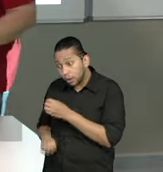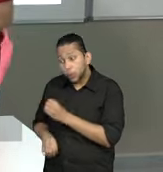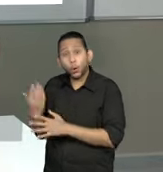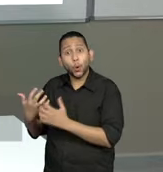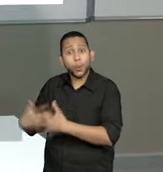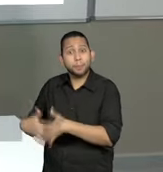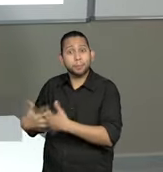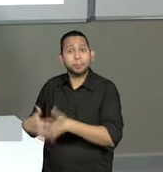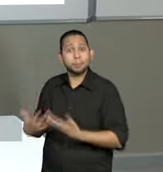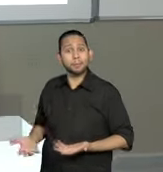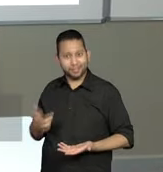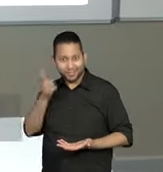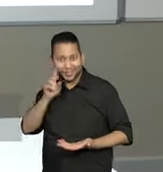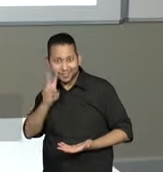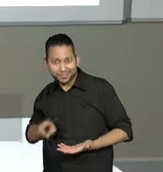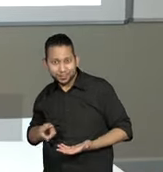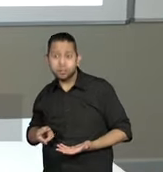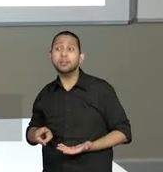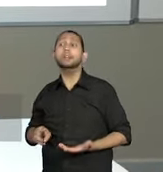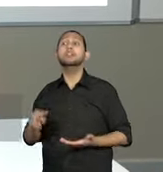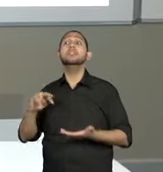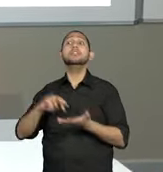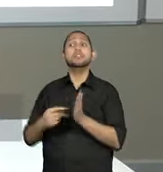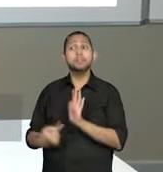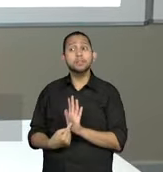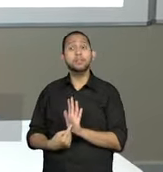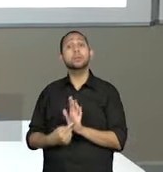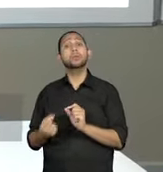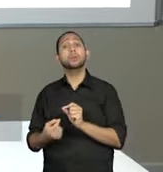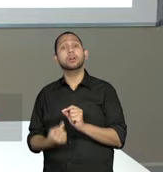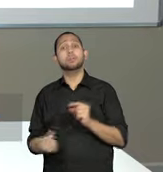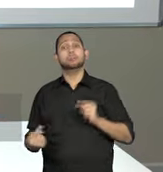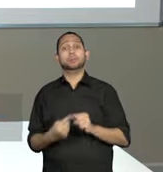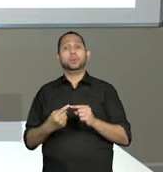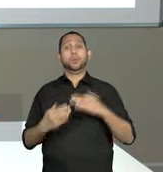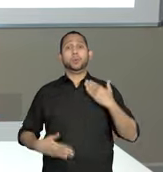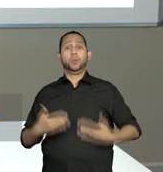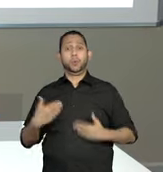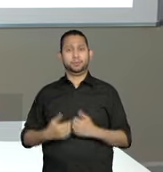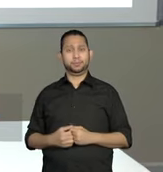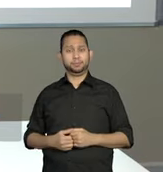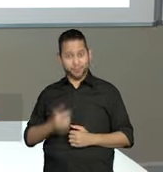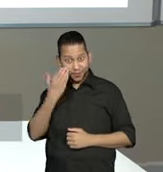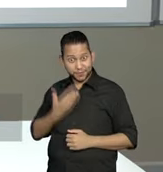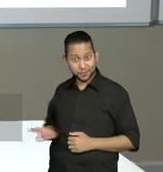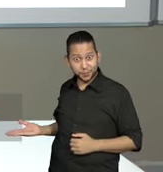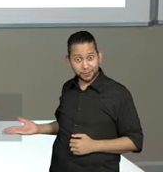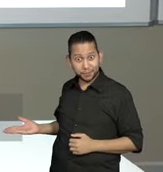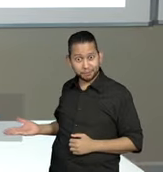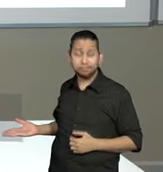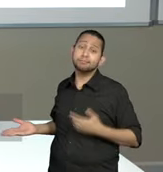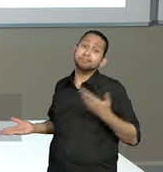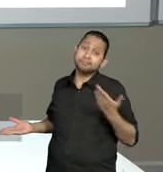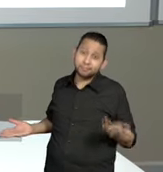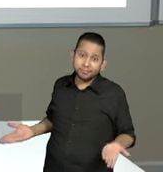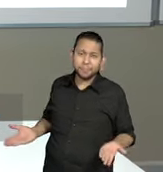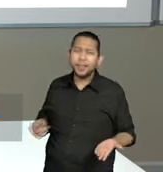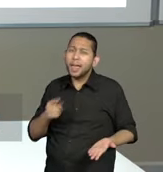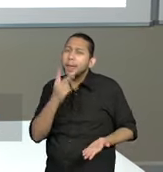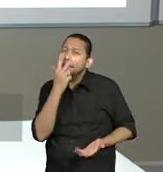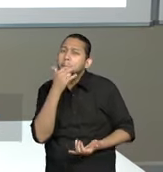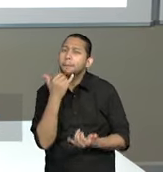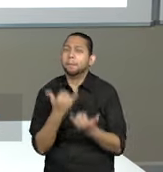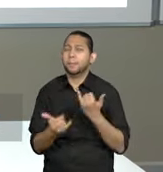certo? Tudo o que é feito com essa máquina aqui é